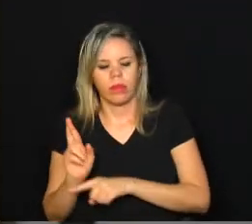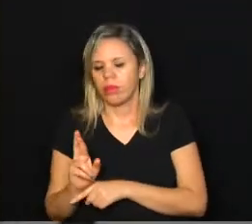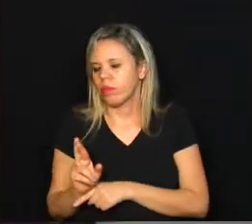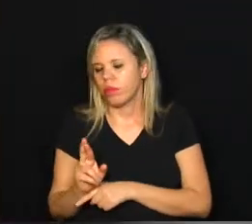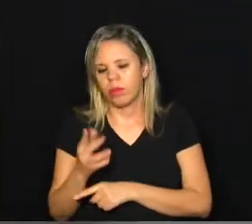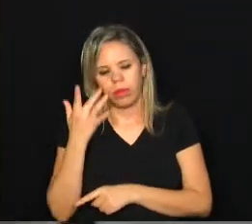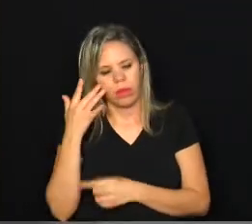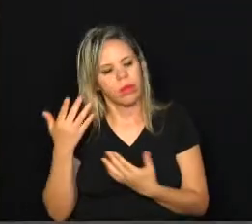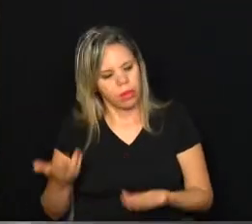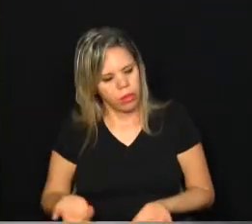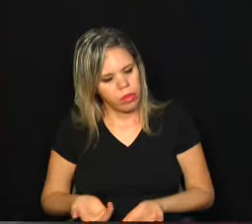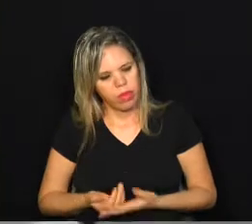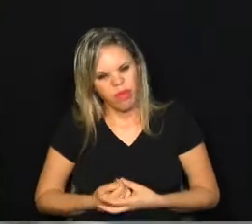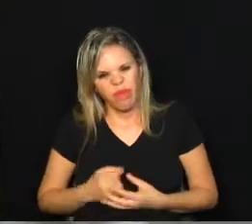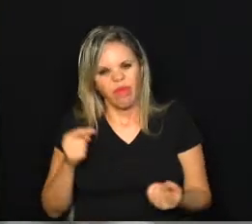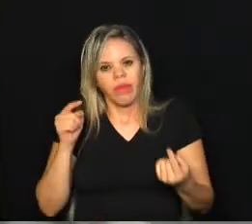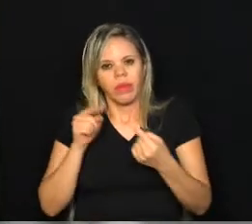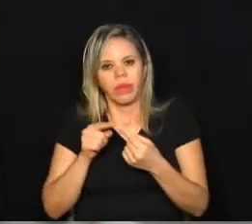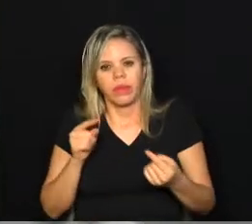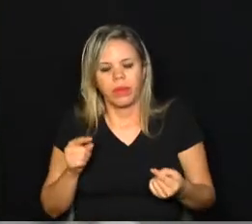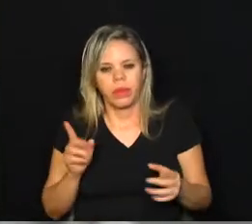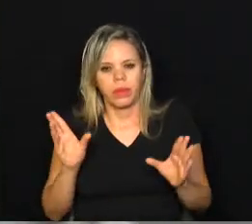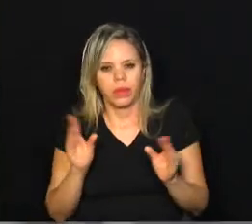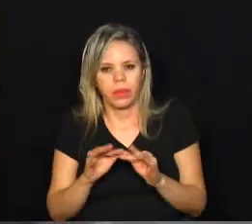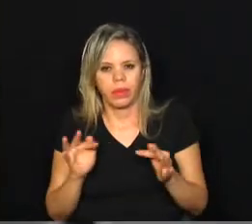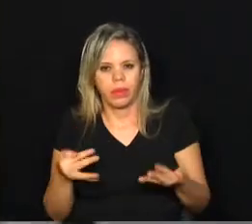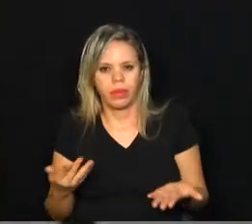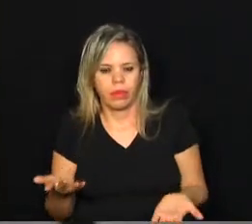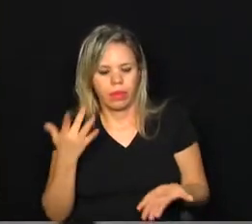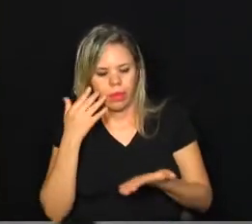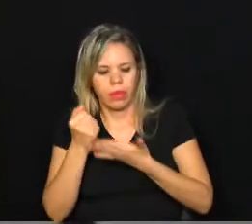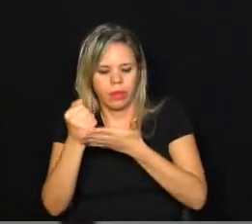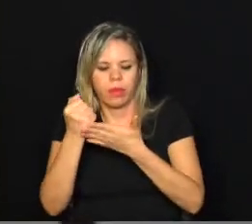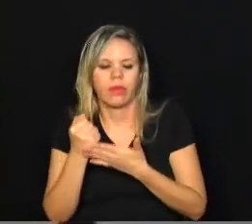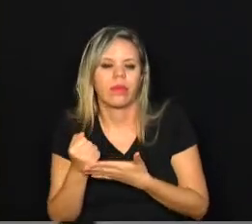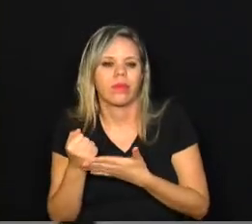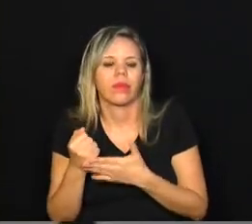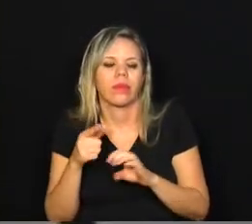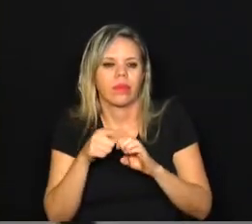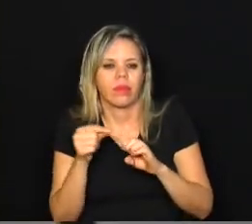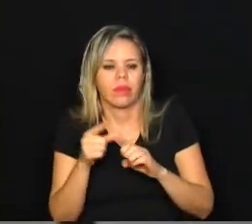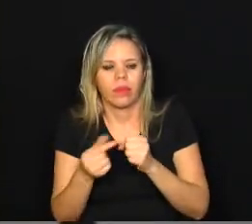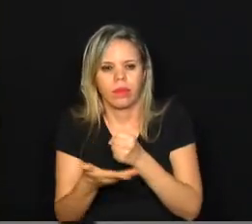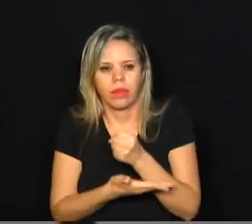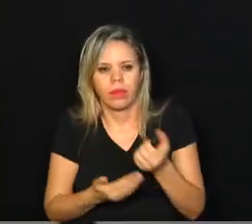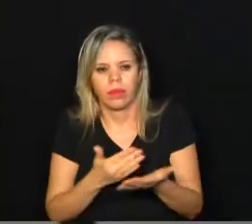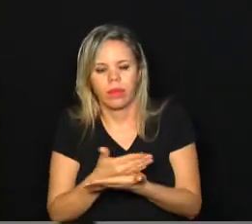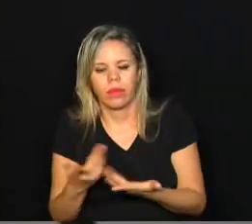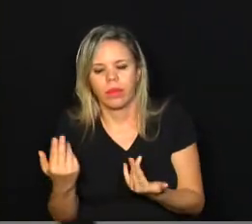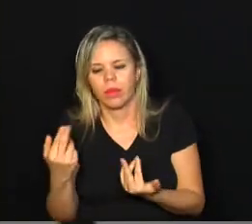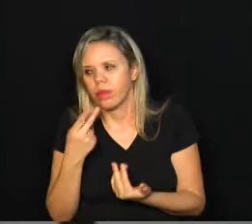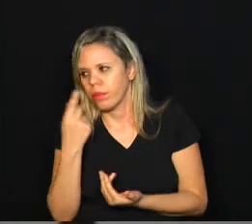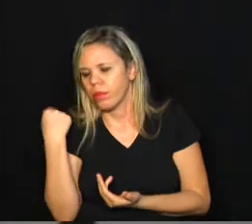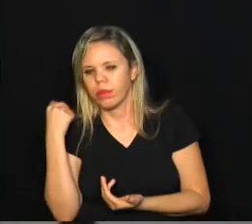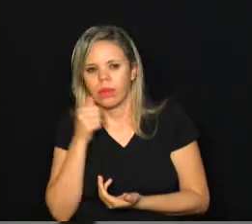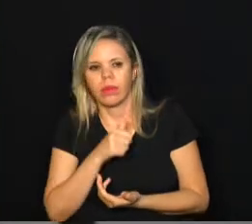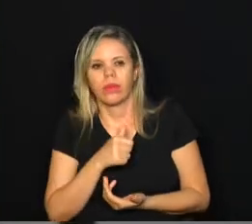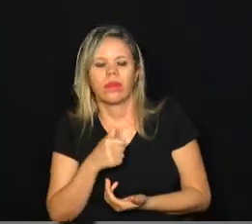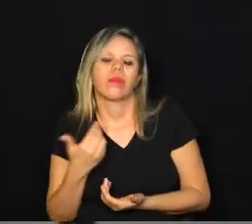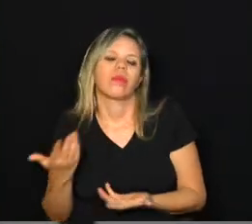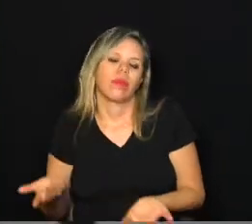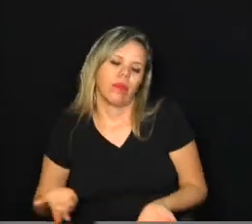acho que essa é a missão final, entendeu? E ajudar desde o empreendedor que está lá na ponta, como a Adriana estava falando, lá na